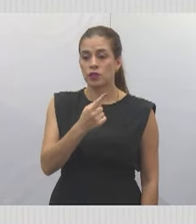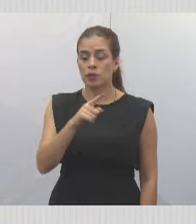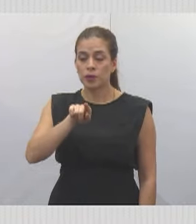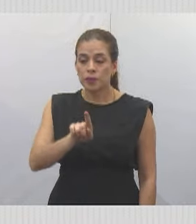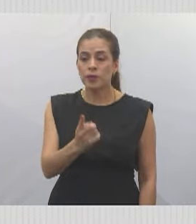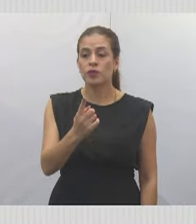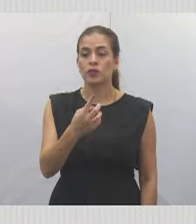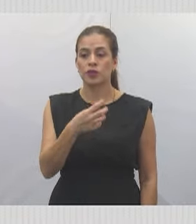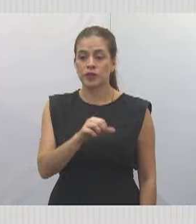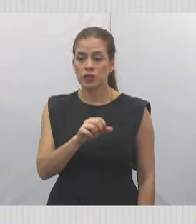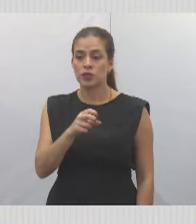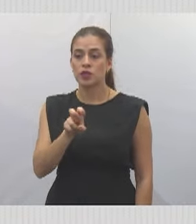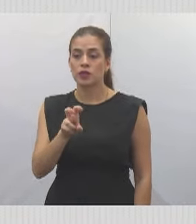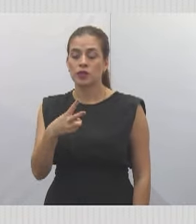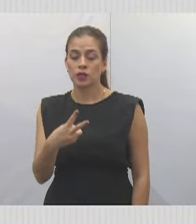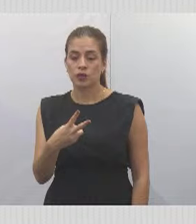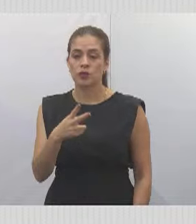241.952 pessoas, sendo